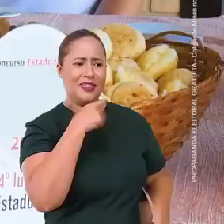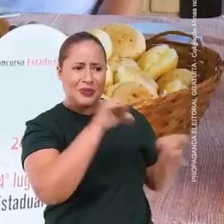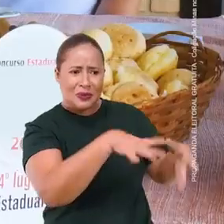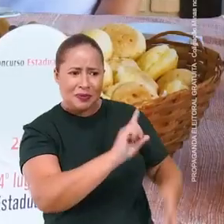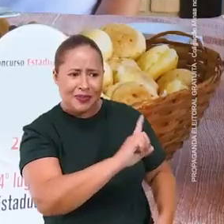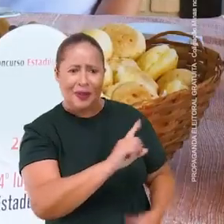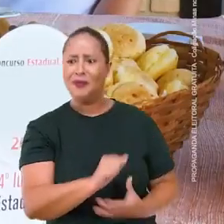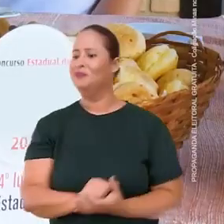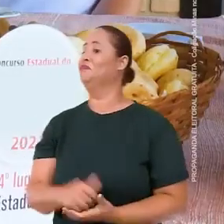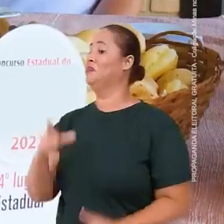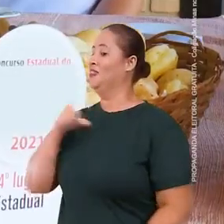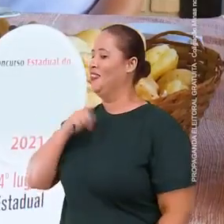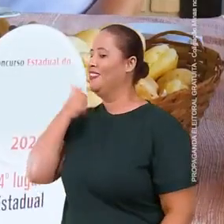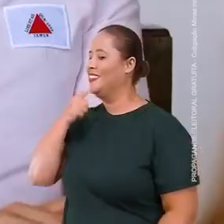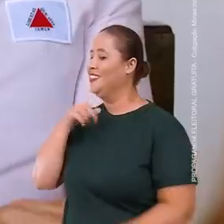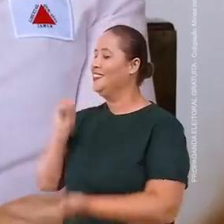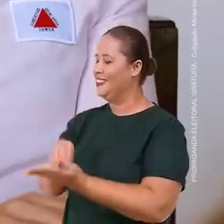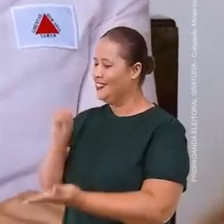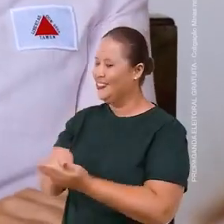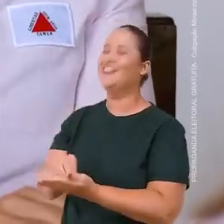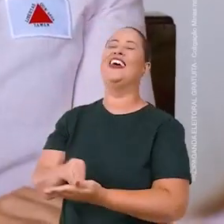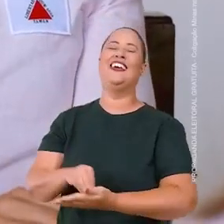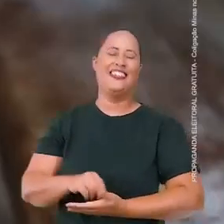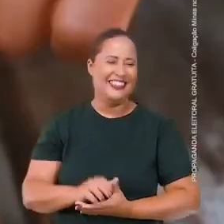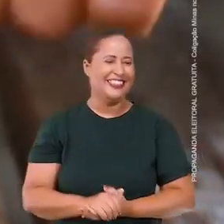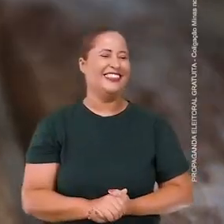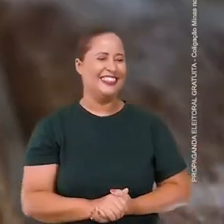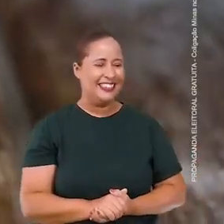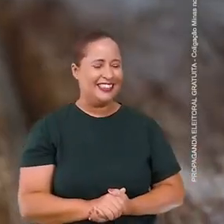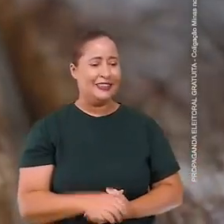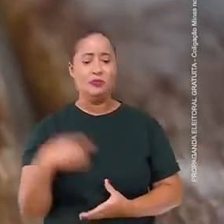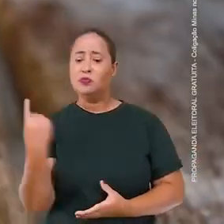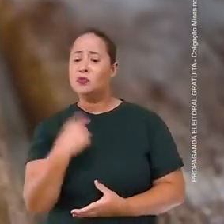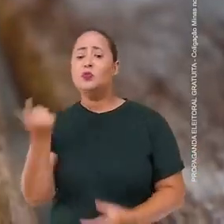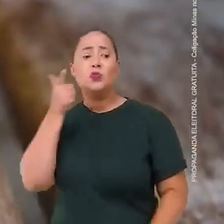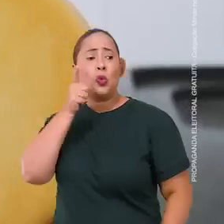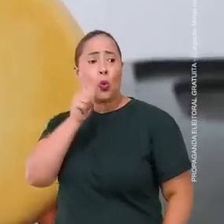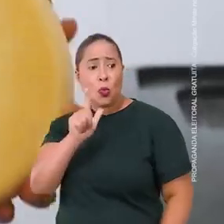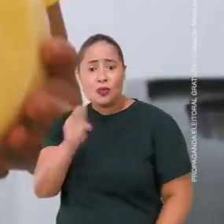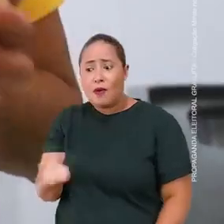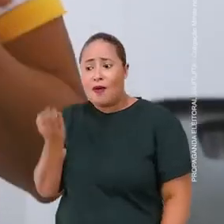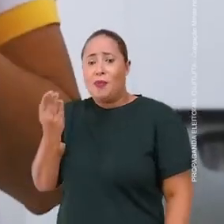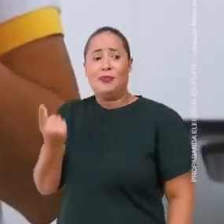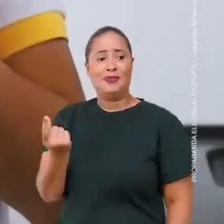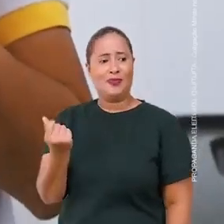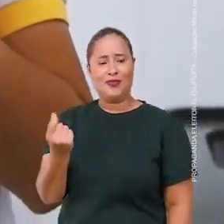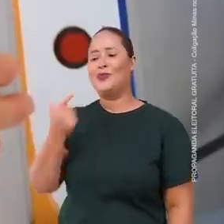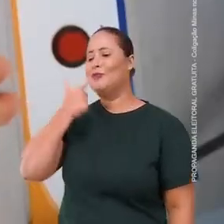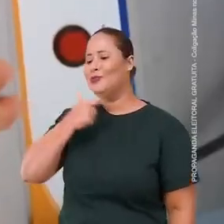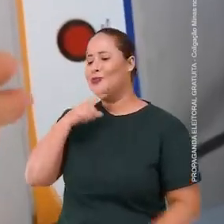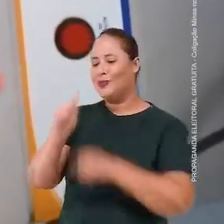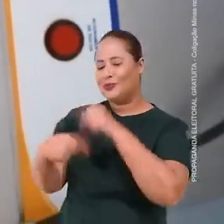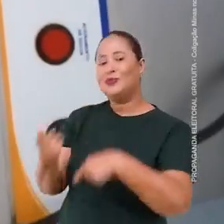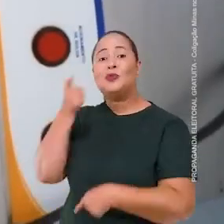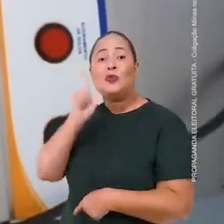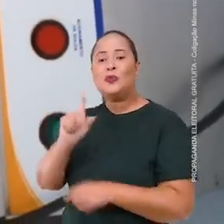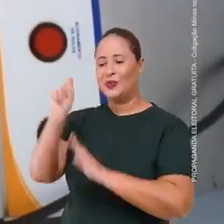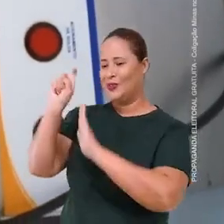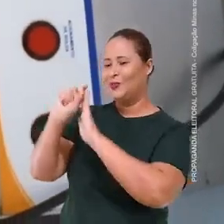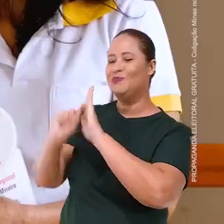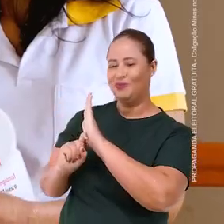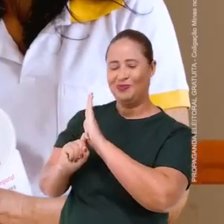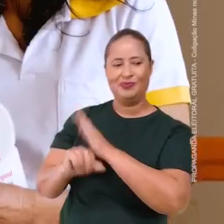sobrando, não. Não, tem queijo, só que falta. Que falta. E aí a gente conseguiu agregar mais valor no queijo depois de a gente ter ganhado o